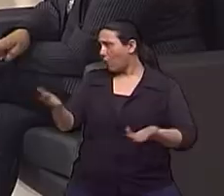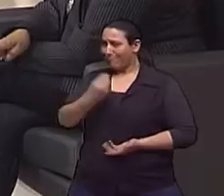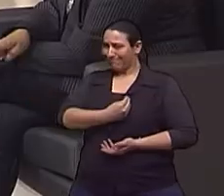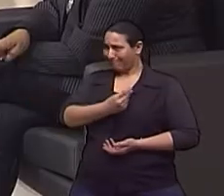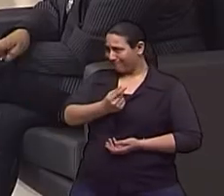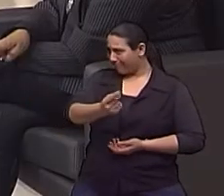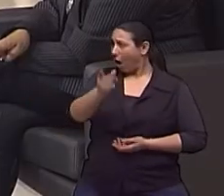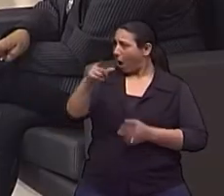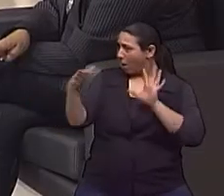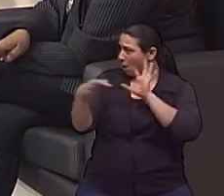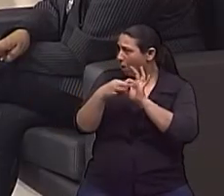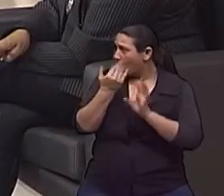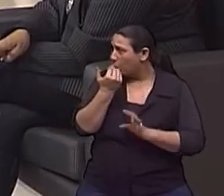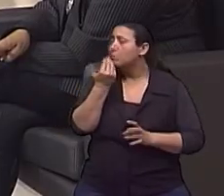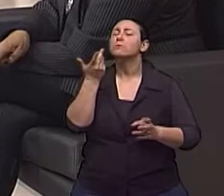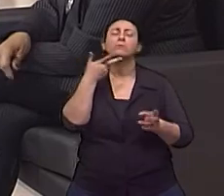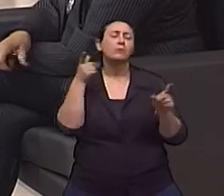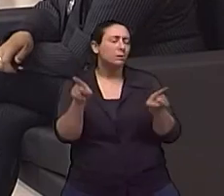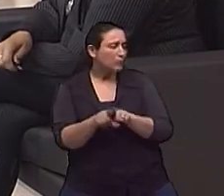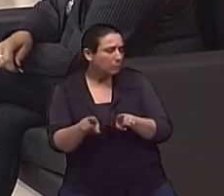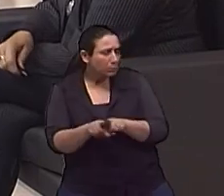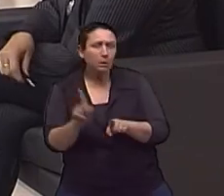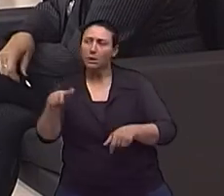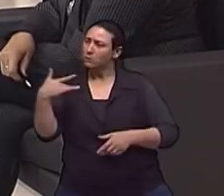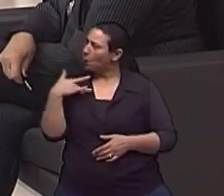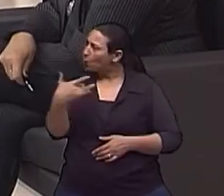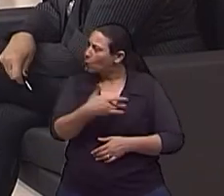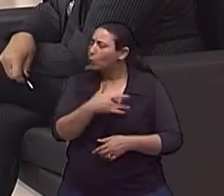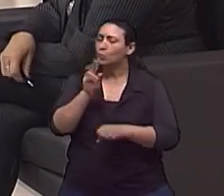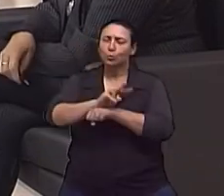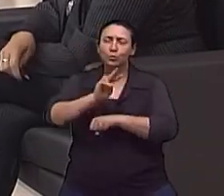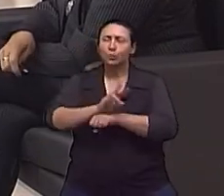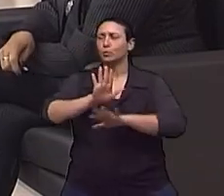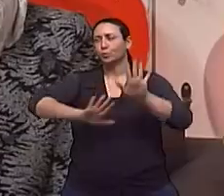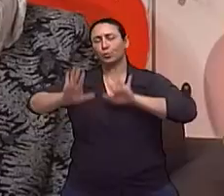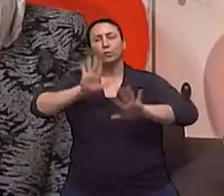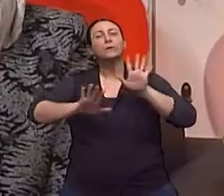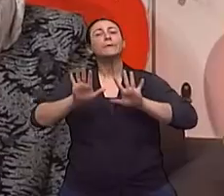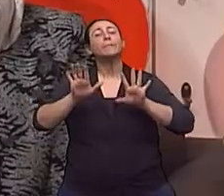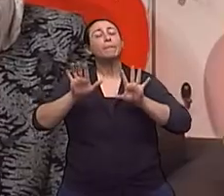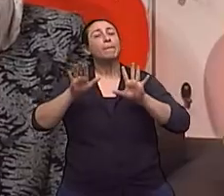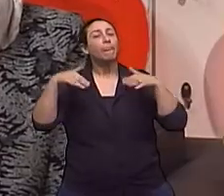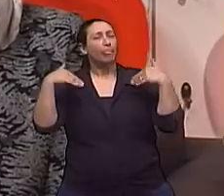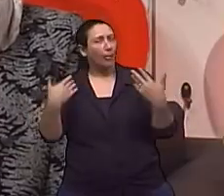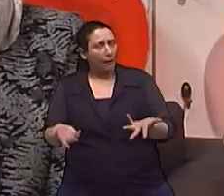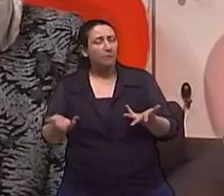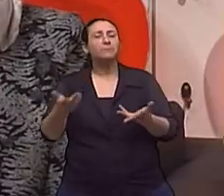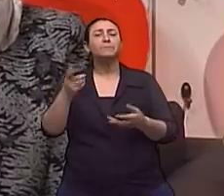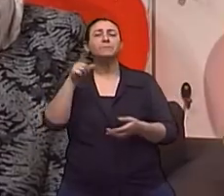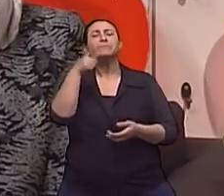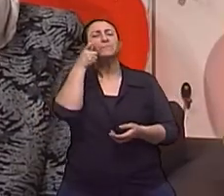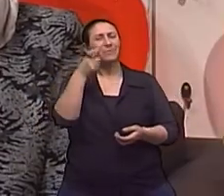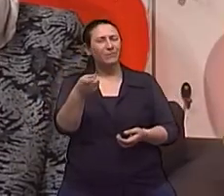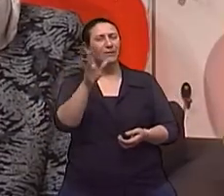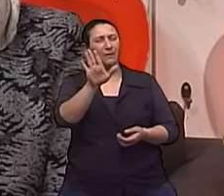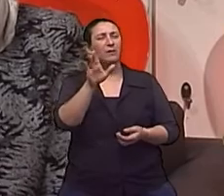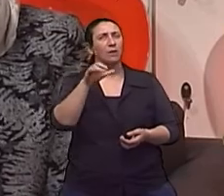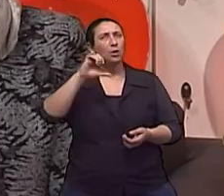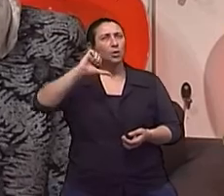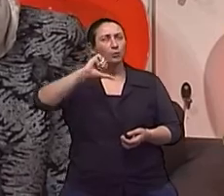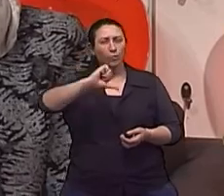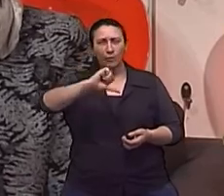a saúde geral EA qualidade de vida da Divina alta tá ali de mão dada Então e e uma coisa interessante é que durante